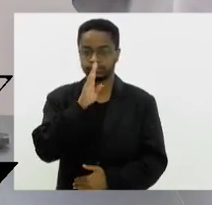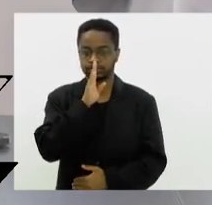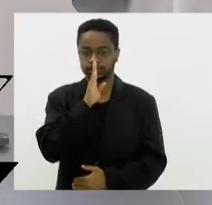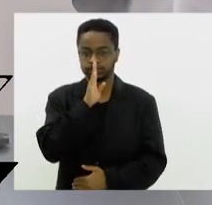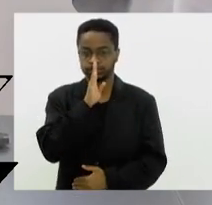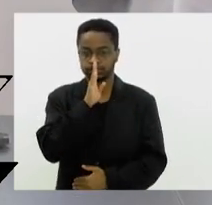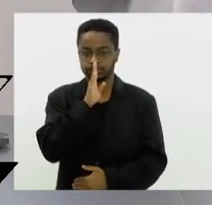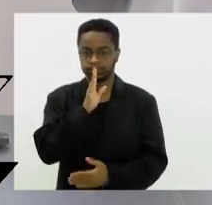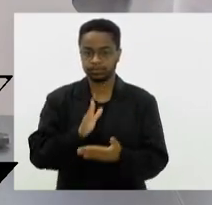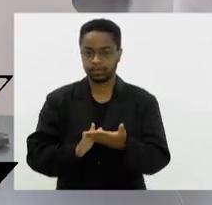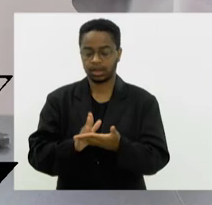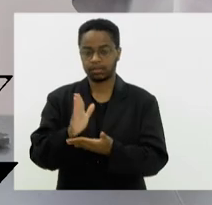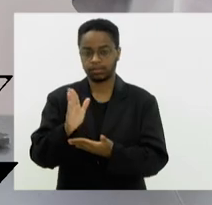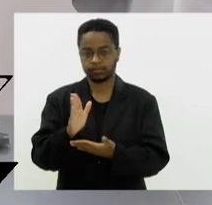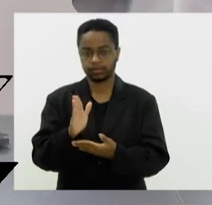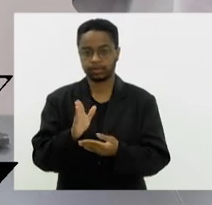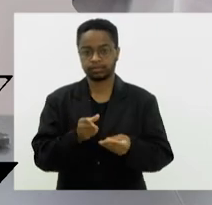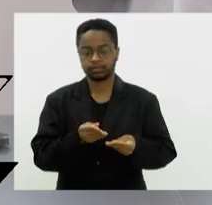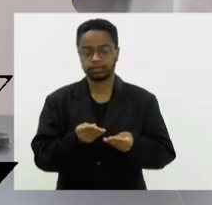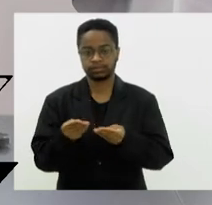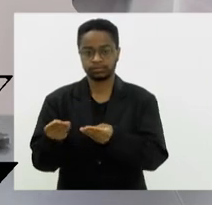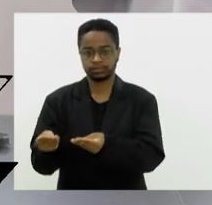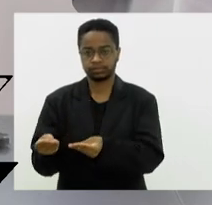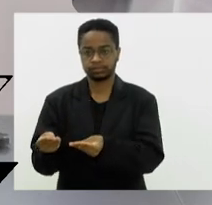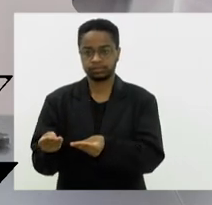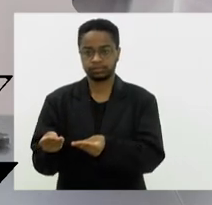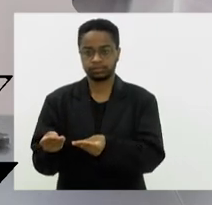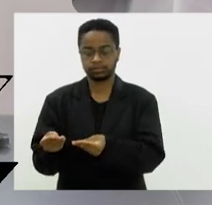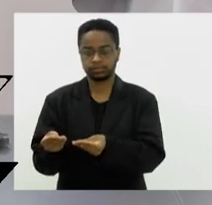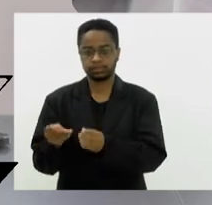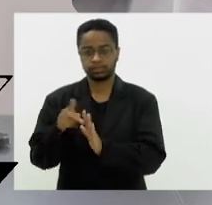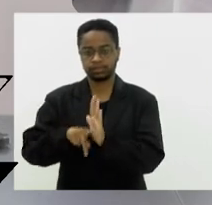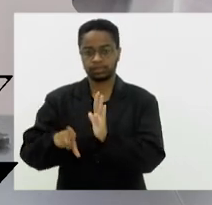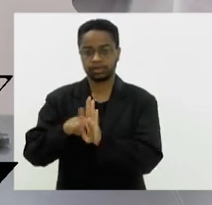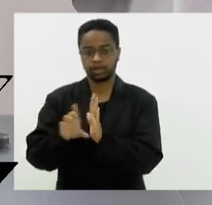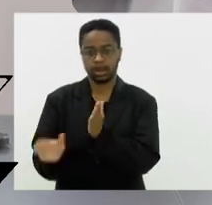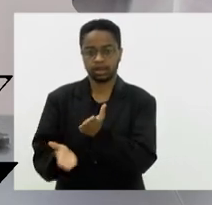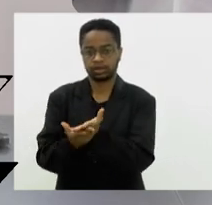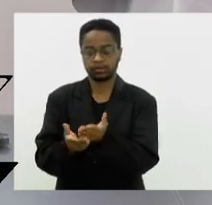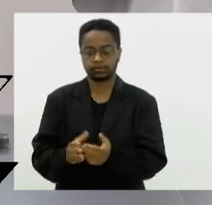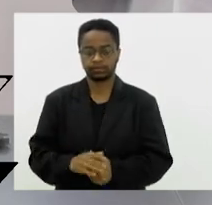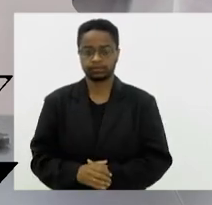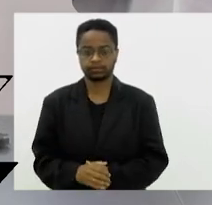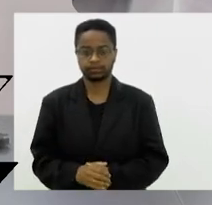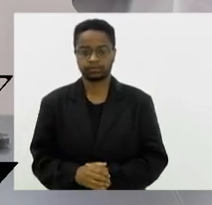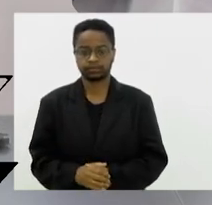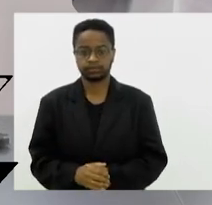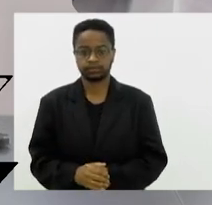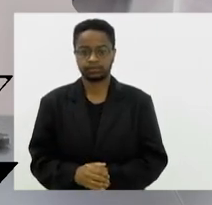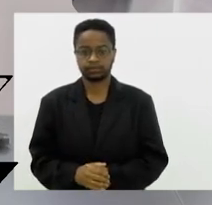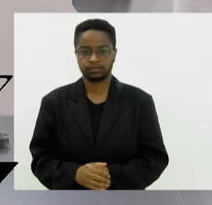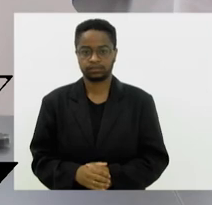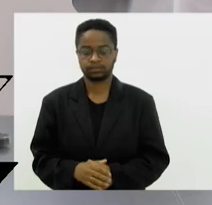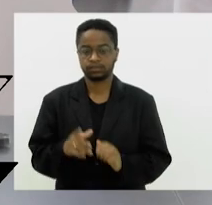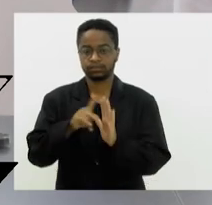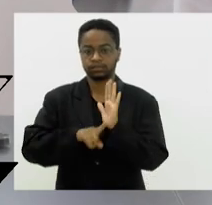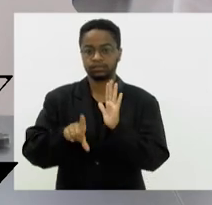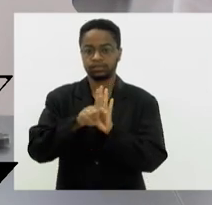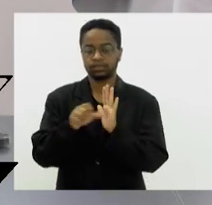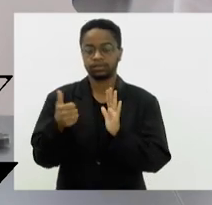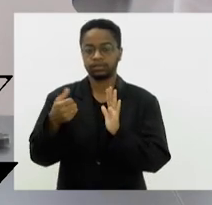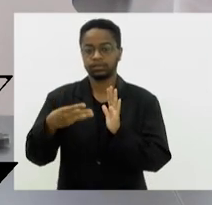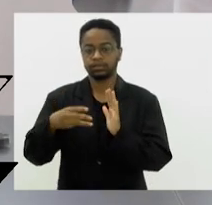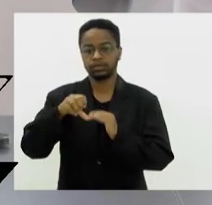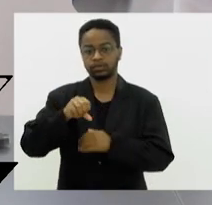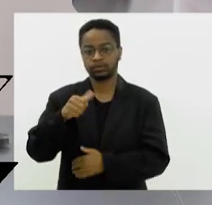estão. Aprovado, o projeto vai a arquivo. Projeto de lei 1391 de